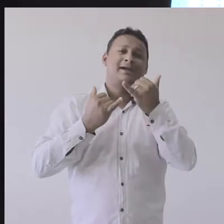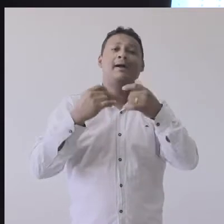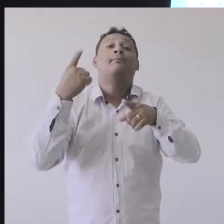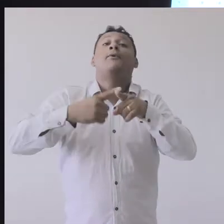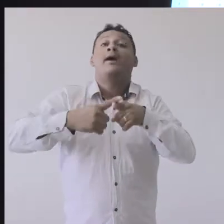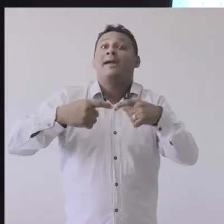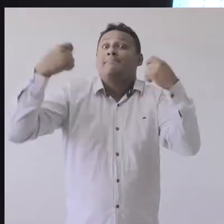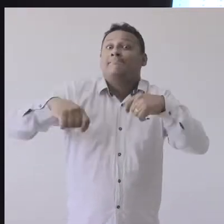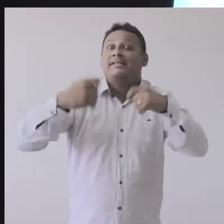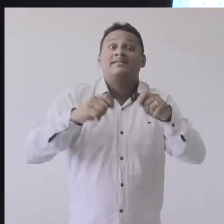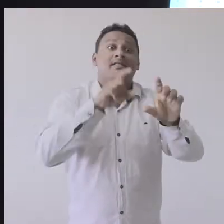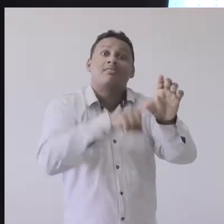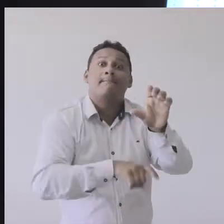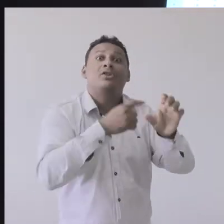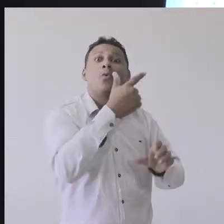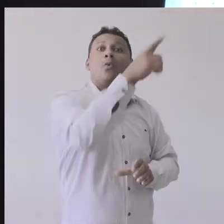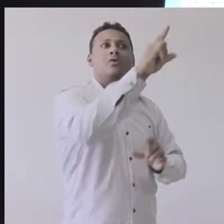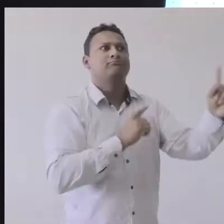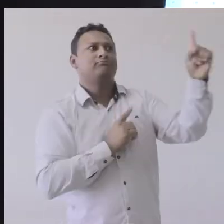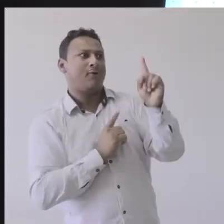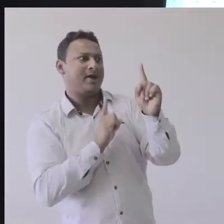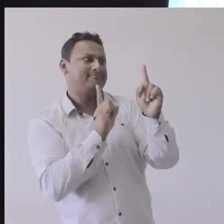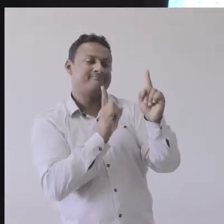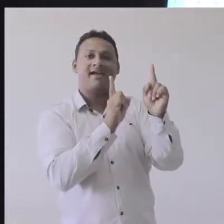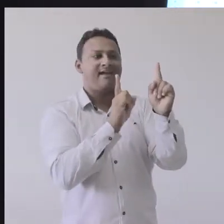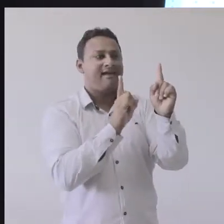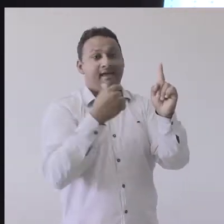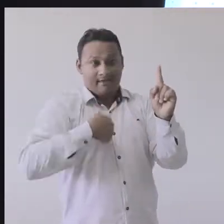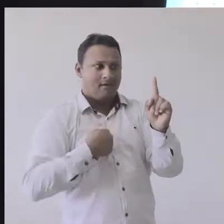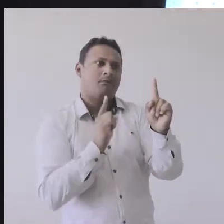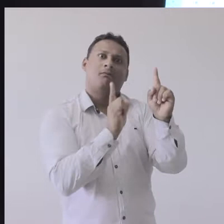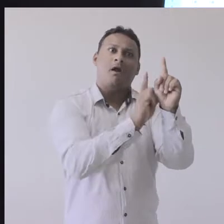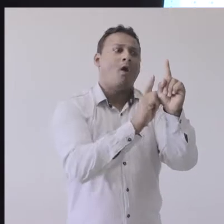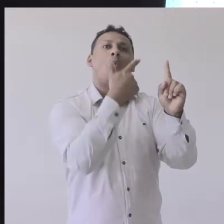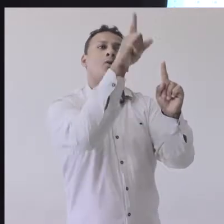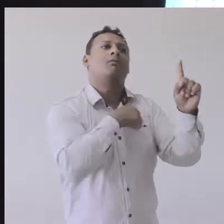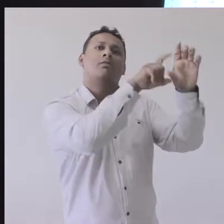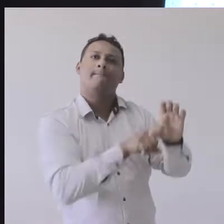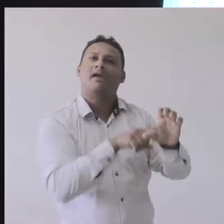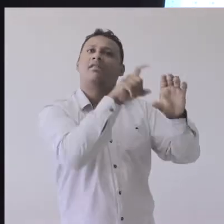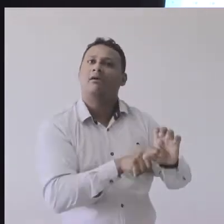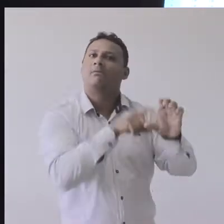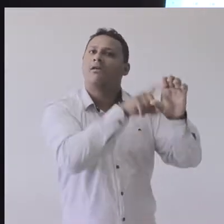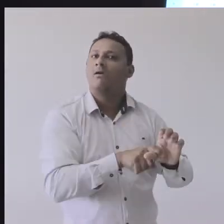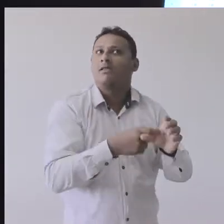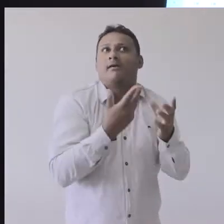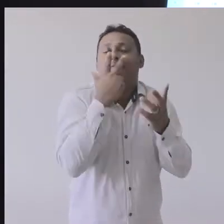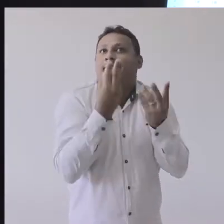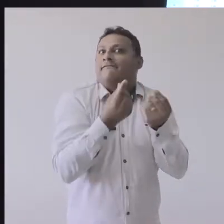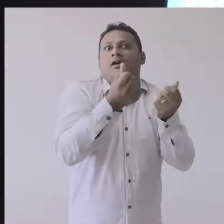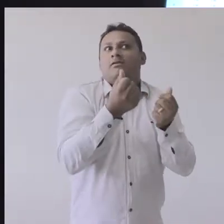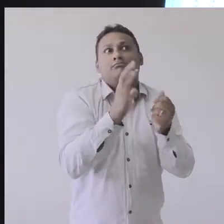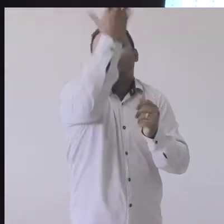a dependência de outras pessoas, às vezes a gente fica muito insensível, né, a variáveis